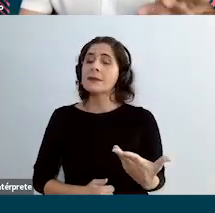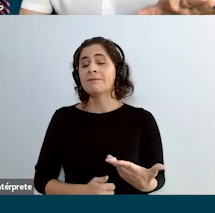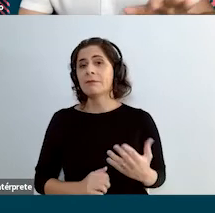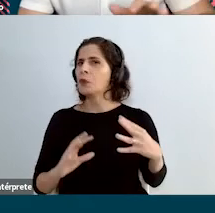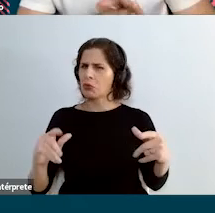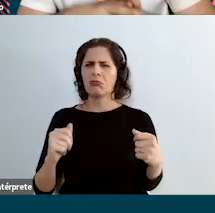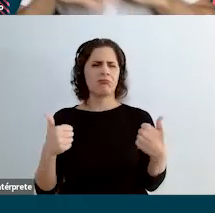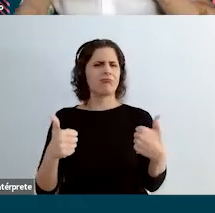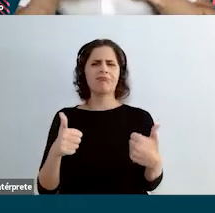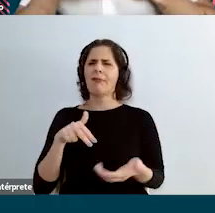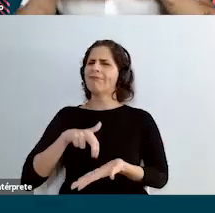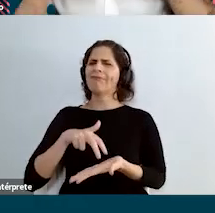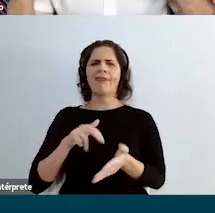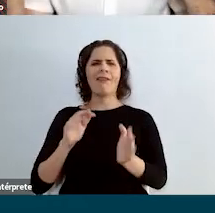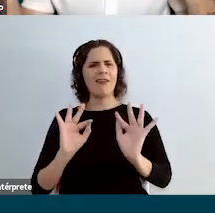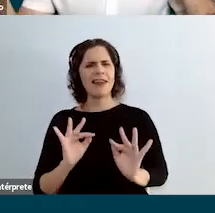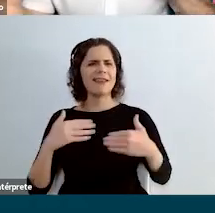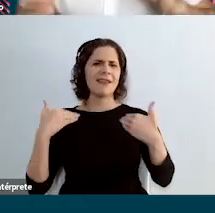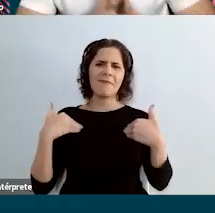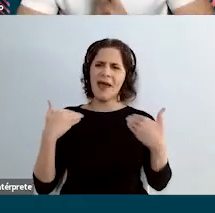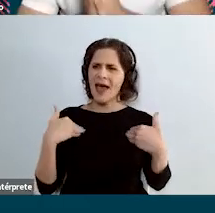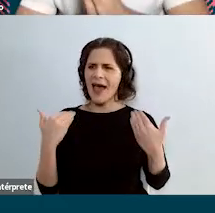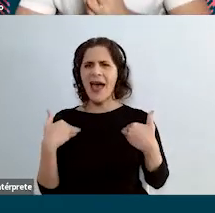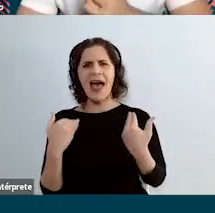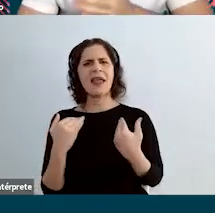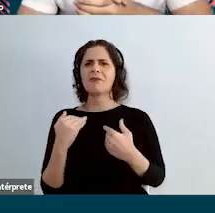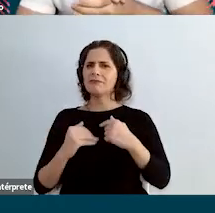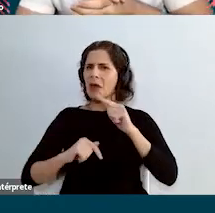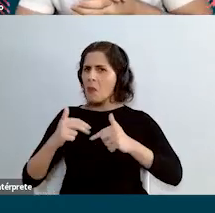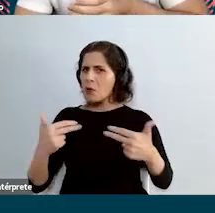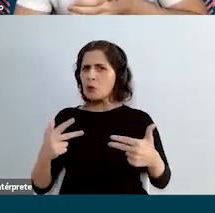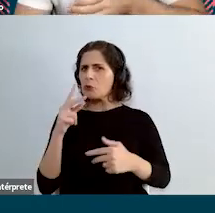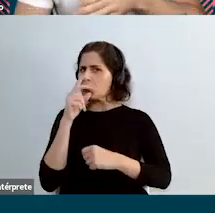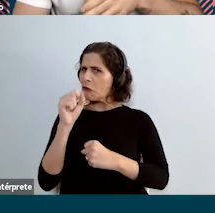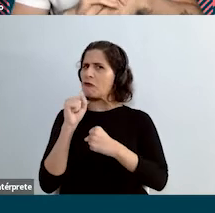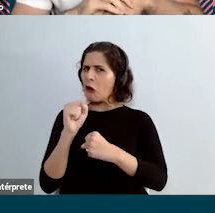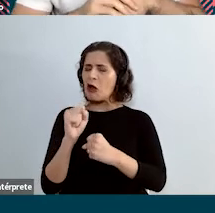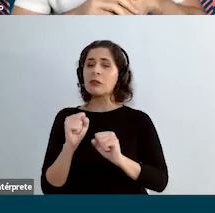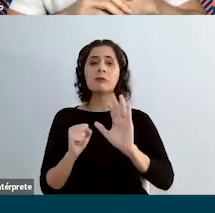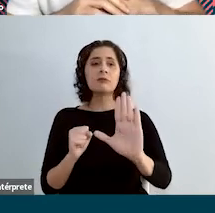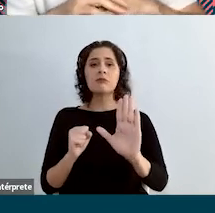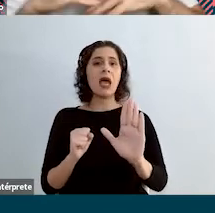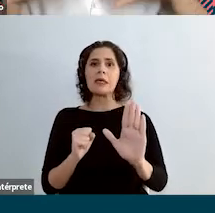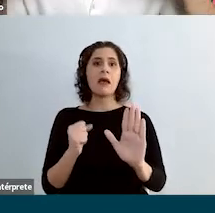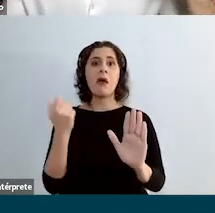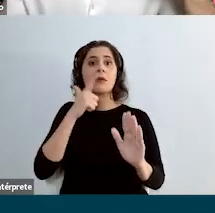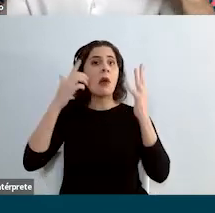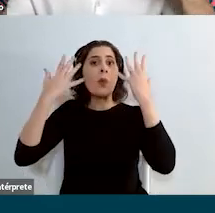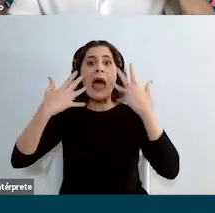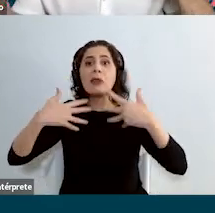Só que aí, beleza, todo mundo feliz, animado, né? O produto mostrando força, uma aquisição sem